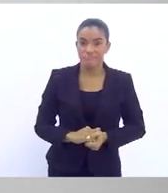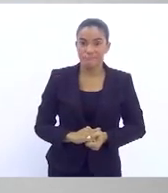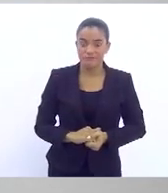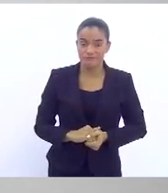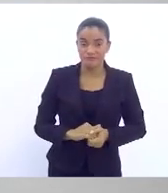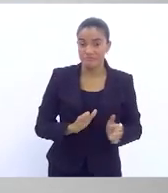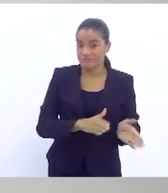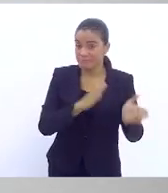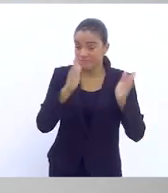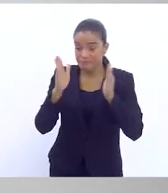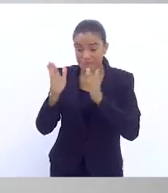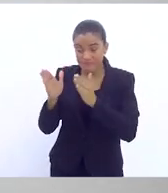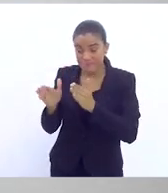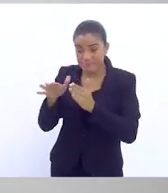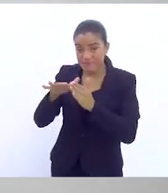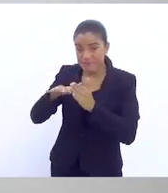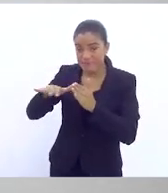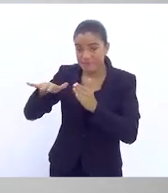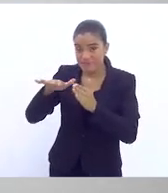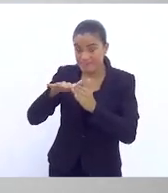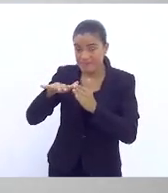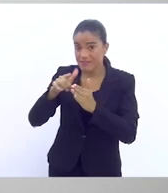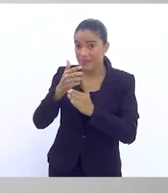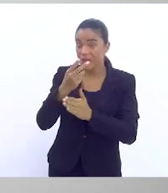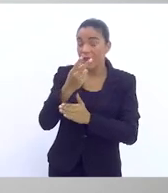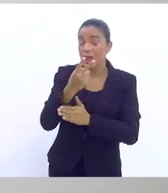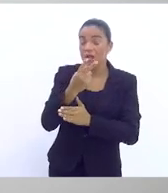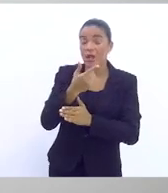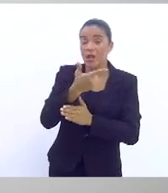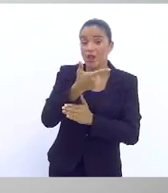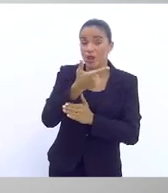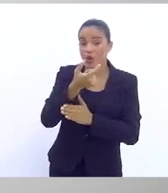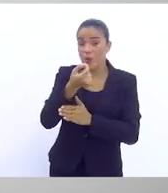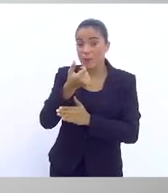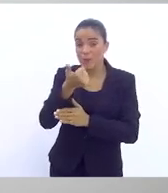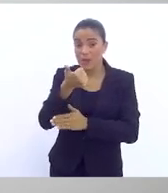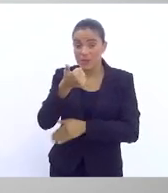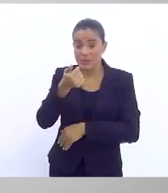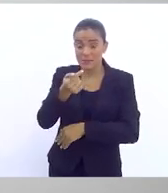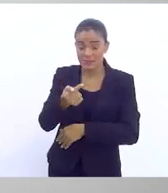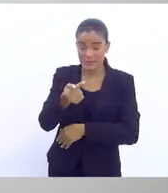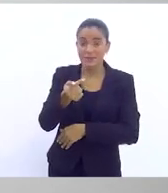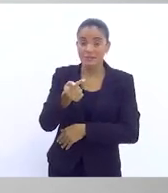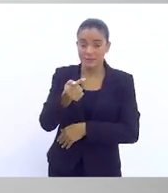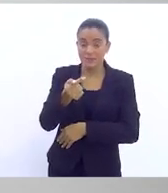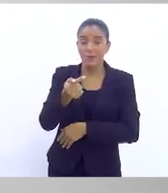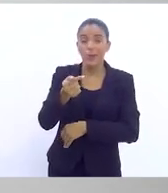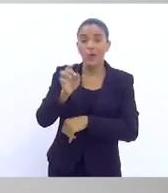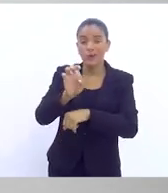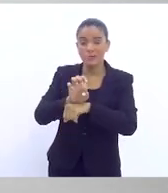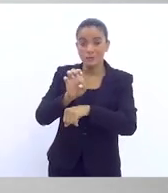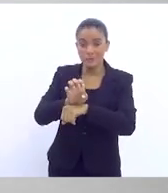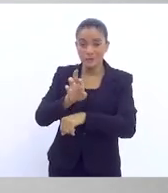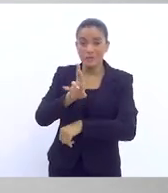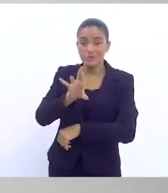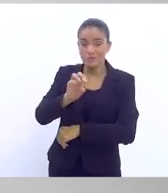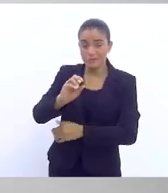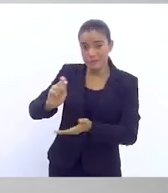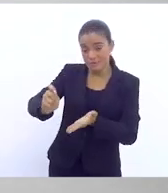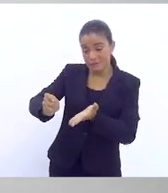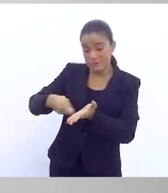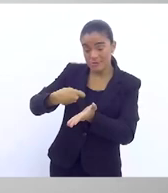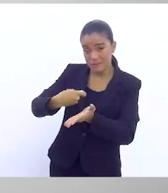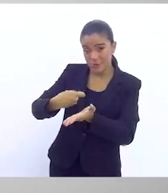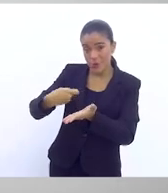de outro lado em 2017 o estado assinou